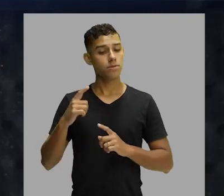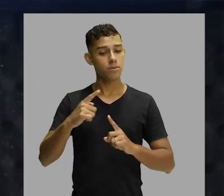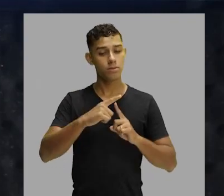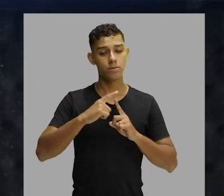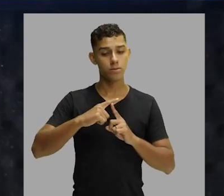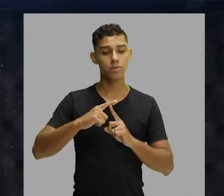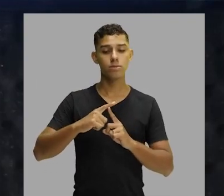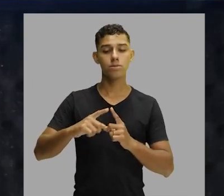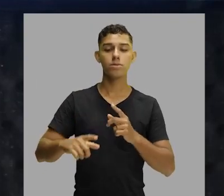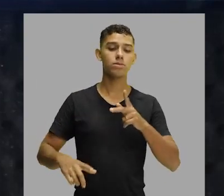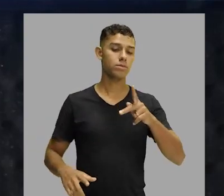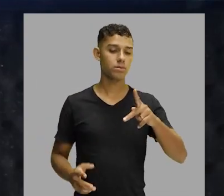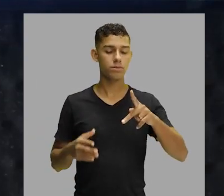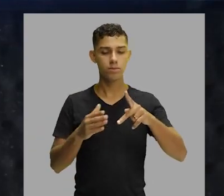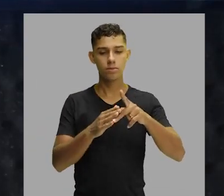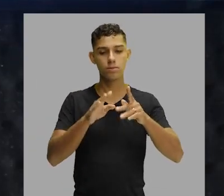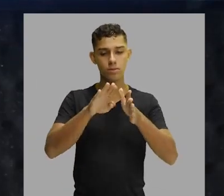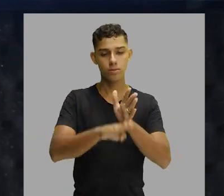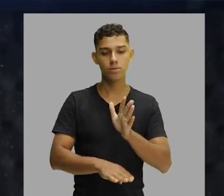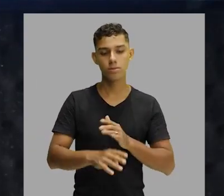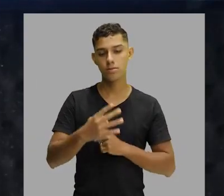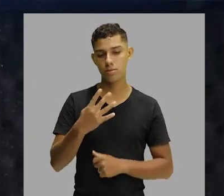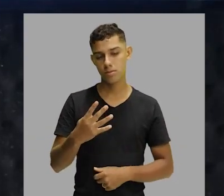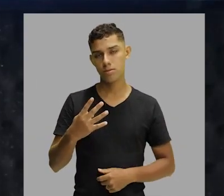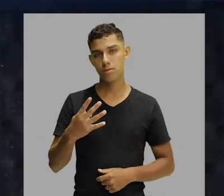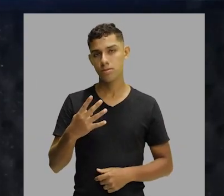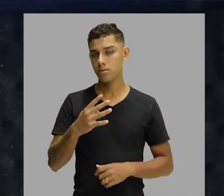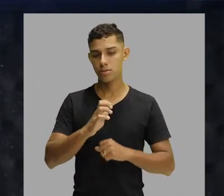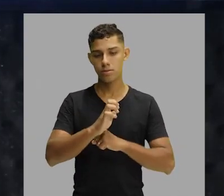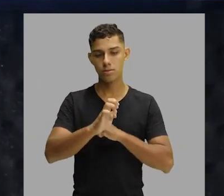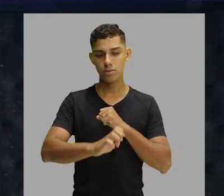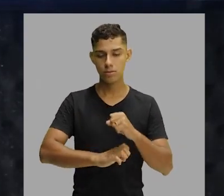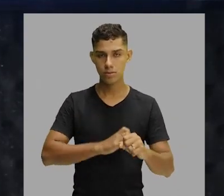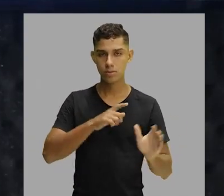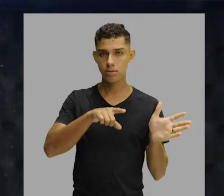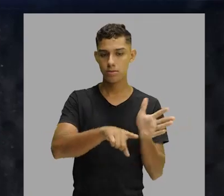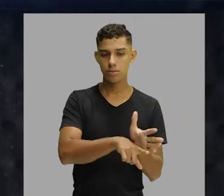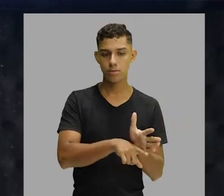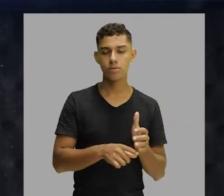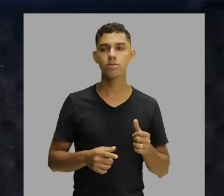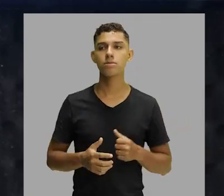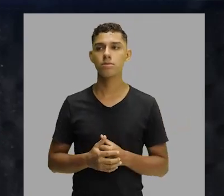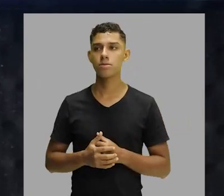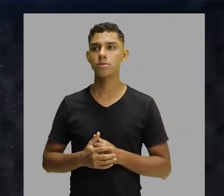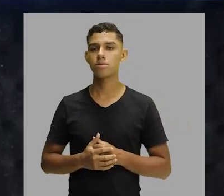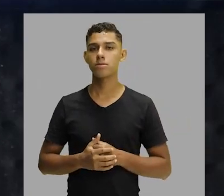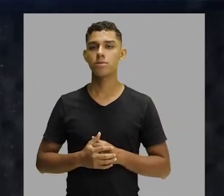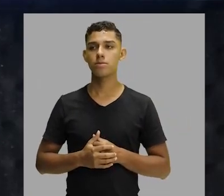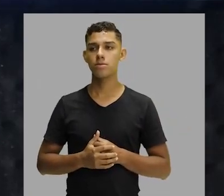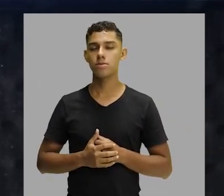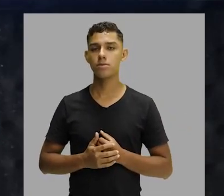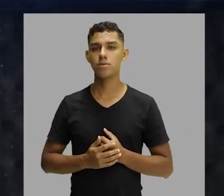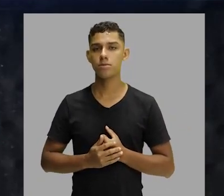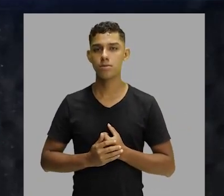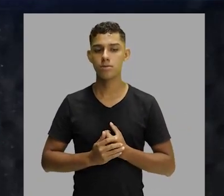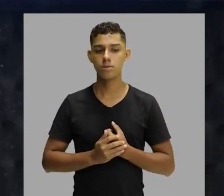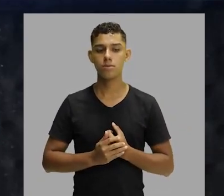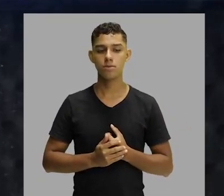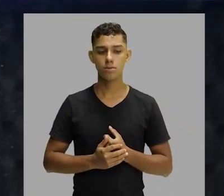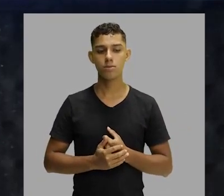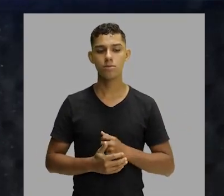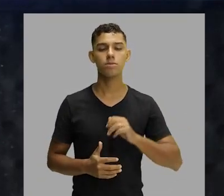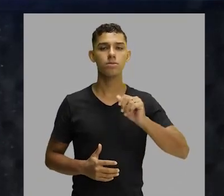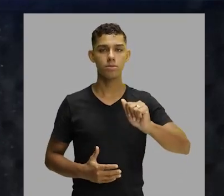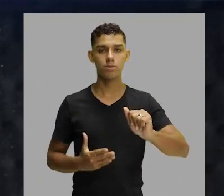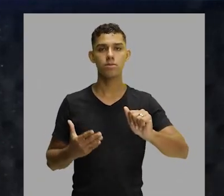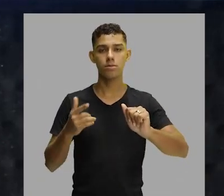última camada. Ok? Menos de 4 elétrons na última camada. Preste bem atenção. Então, a resposta só